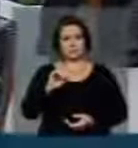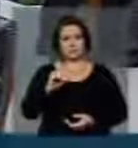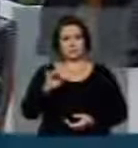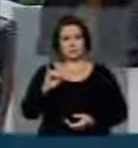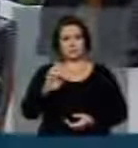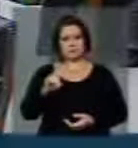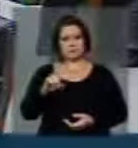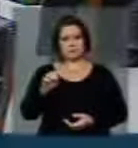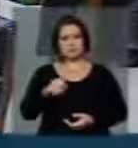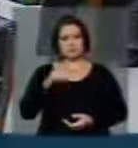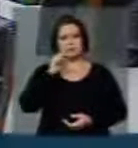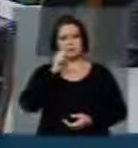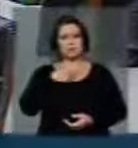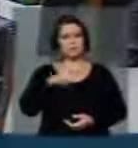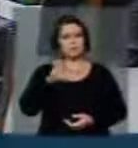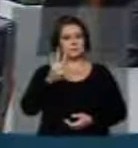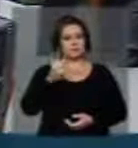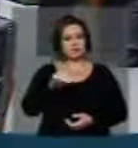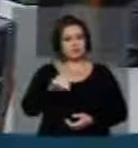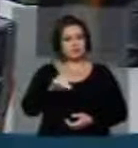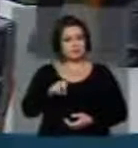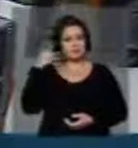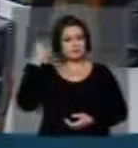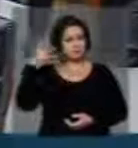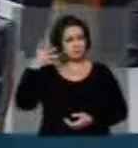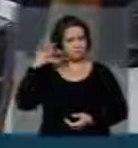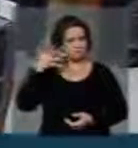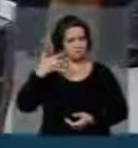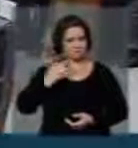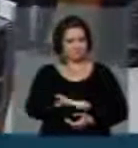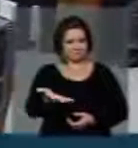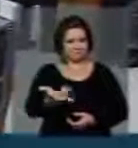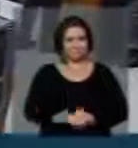Sua Excelência põe de 3 minutos na tribuna.